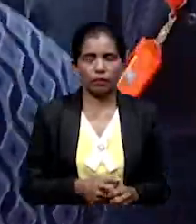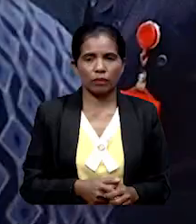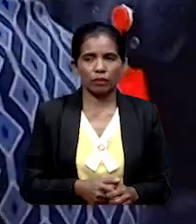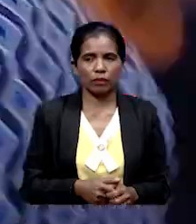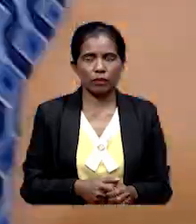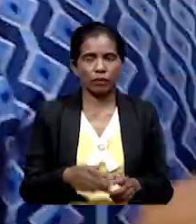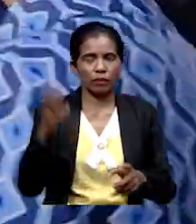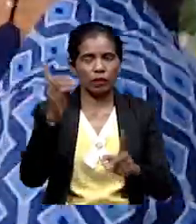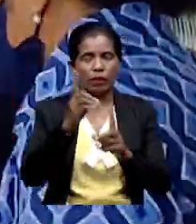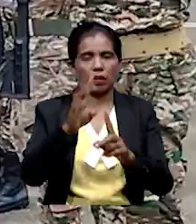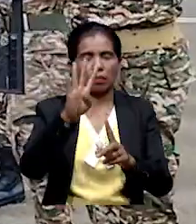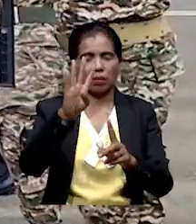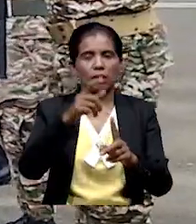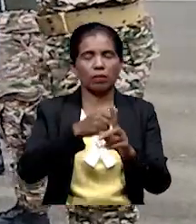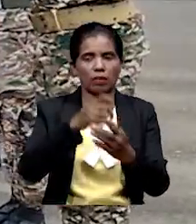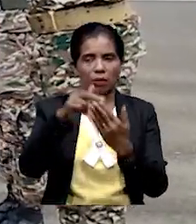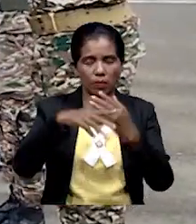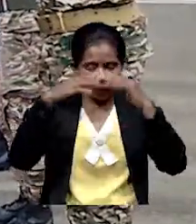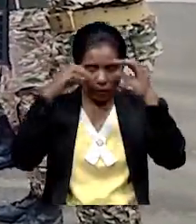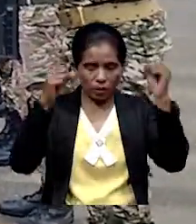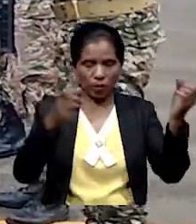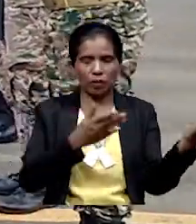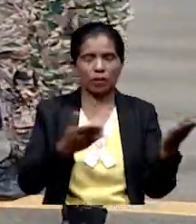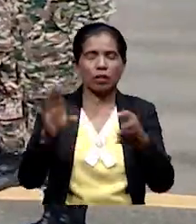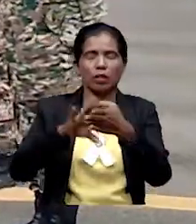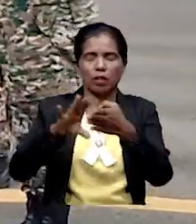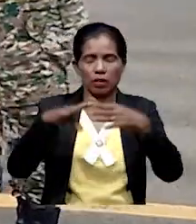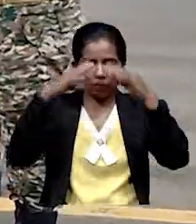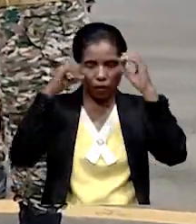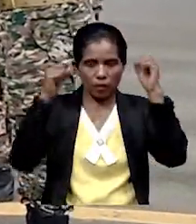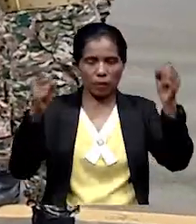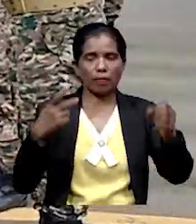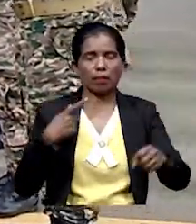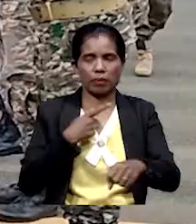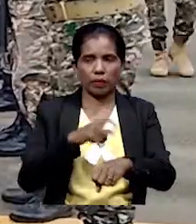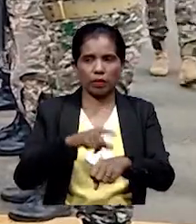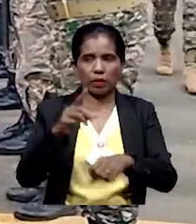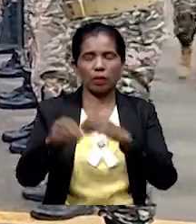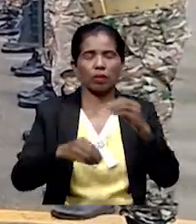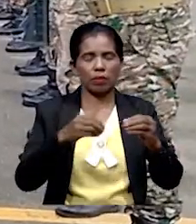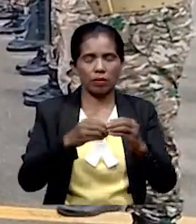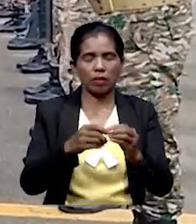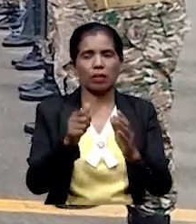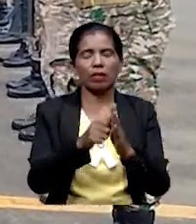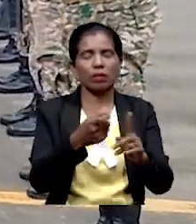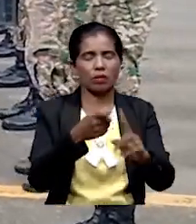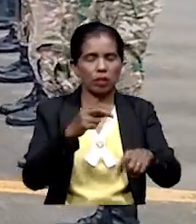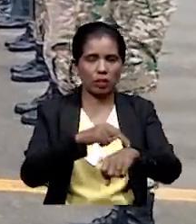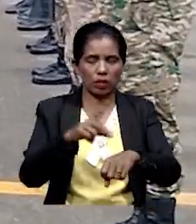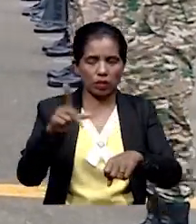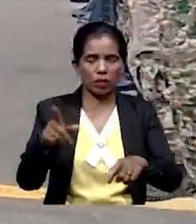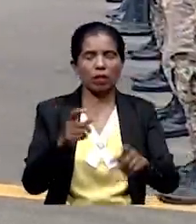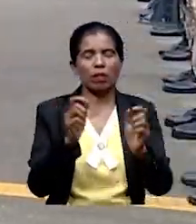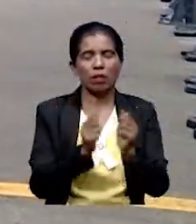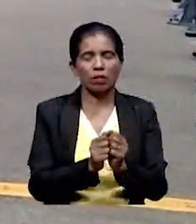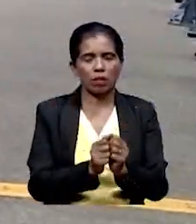Antes de ir ao Fulang Maio, o Presidente da República arrucou na carta para o Presidente do Parlamento Nacional quando a Banini ausente o seu território nacional com motivo